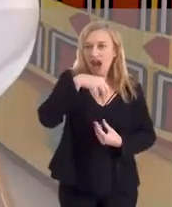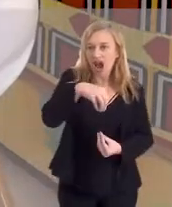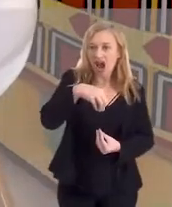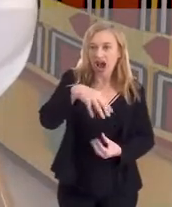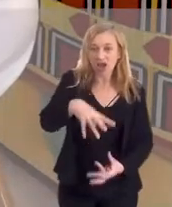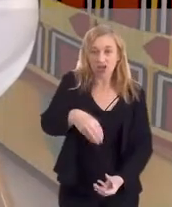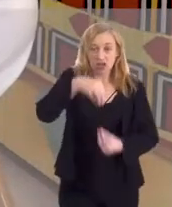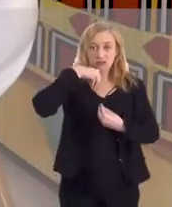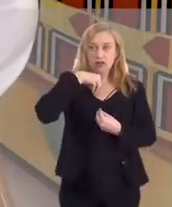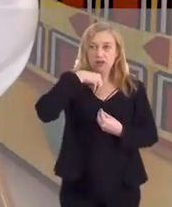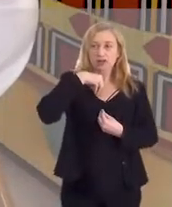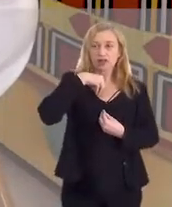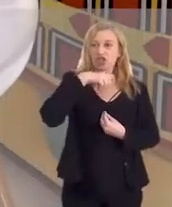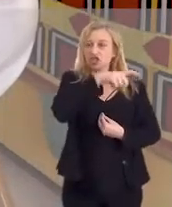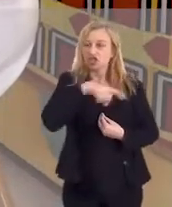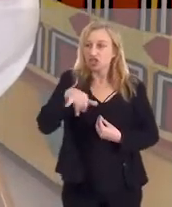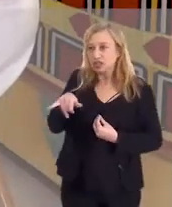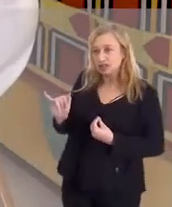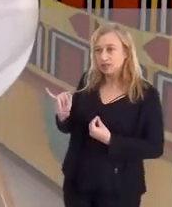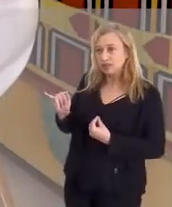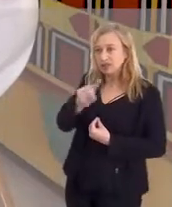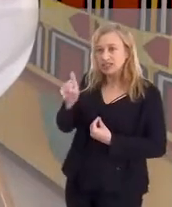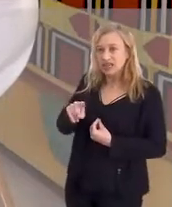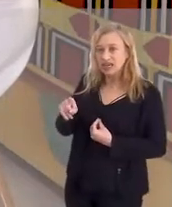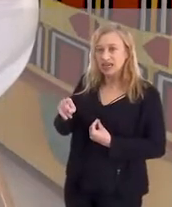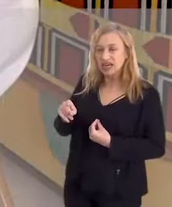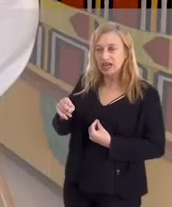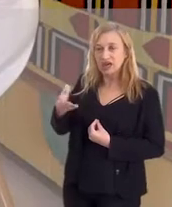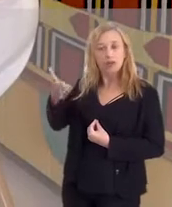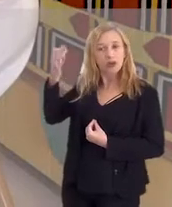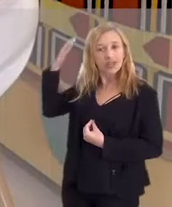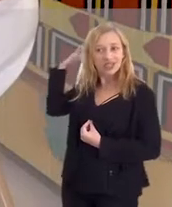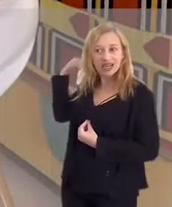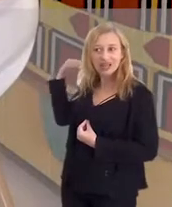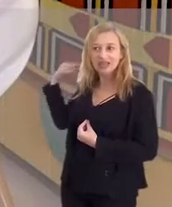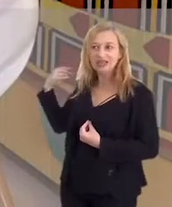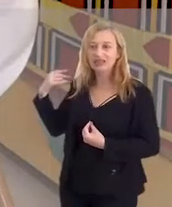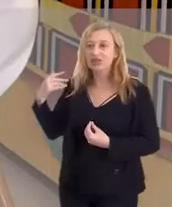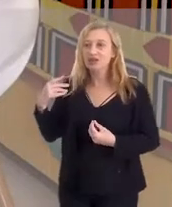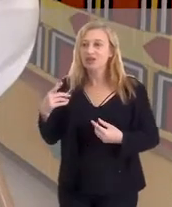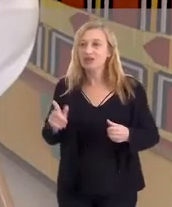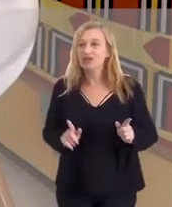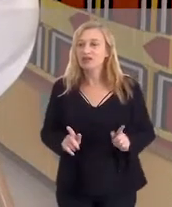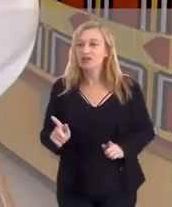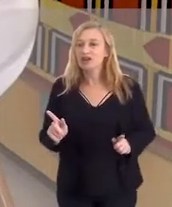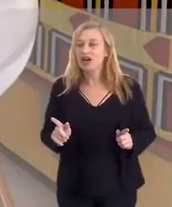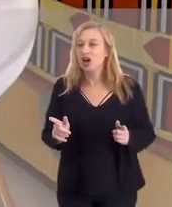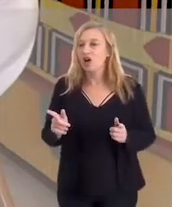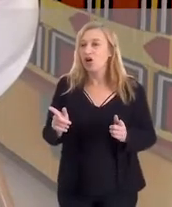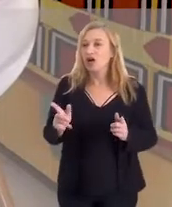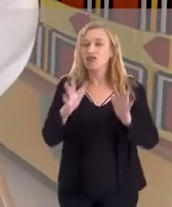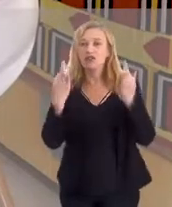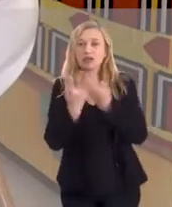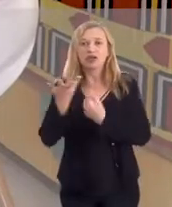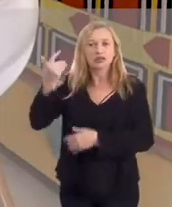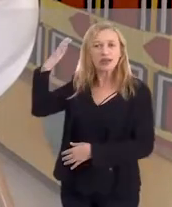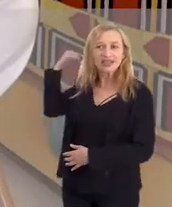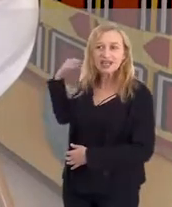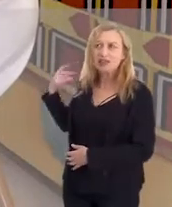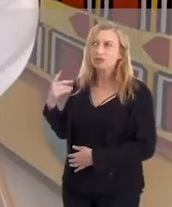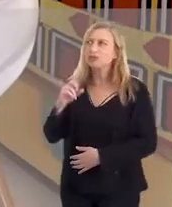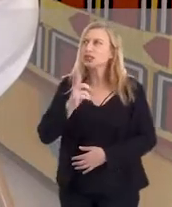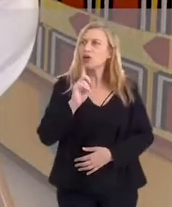X, Y, Z, né? Para nós são os nossos antepassados. Então a gente está recebendo um parente nosso ali. Aí ele não